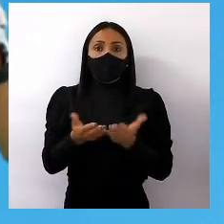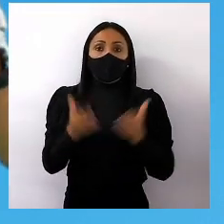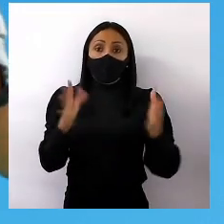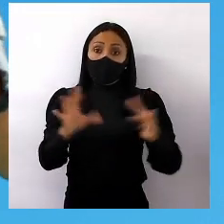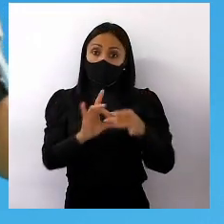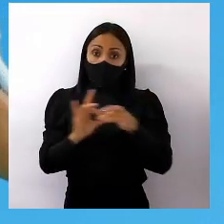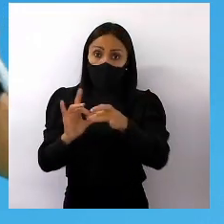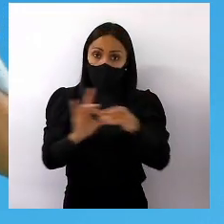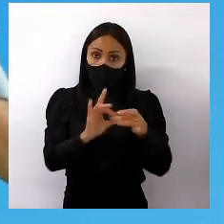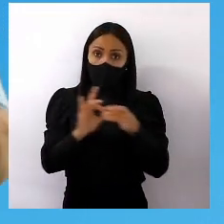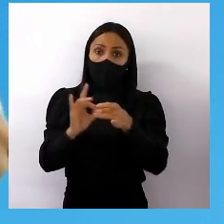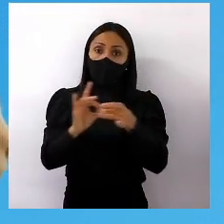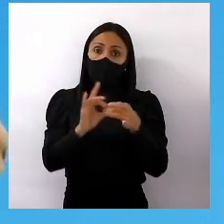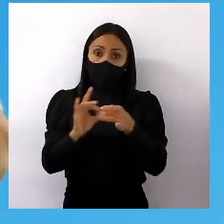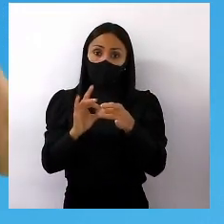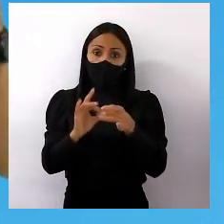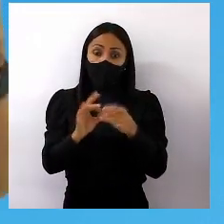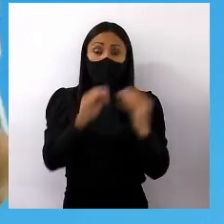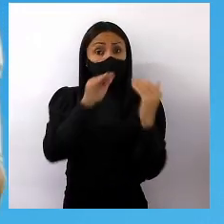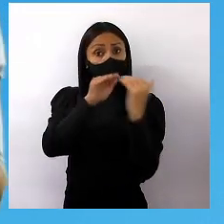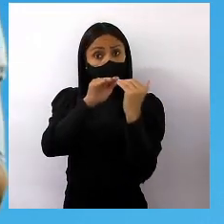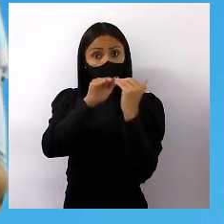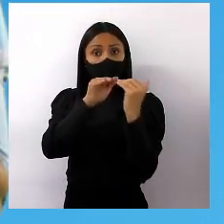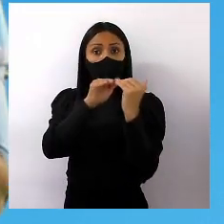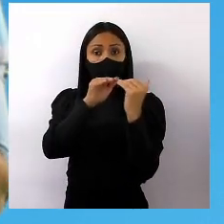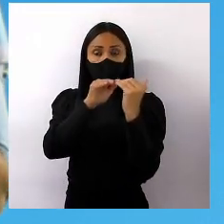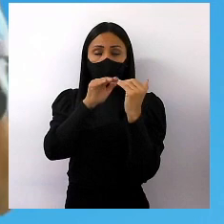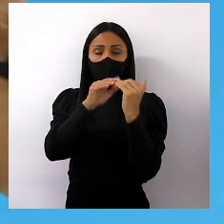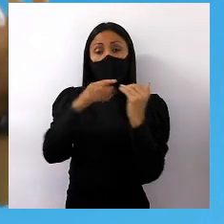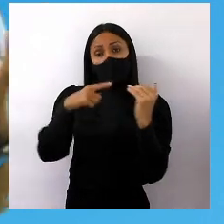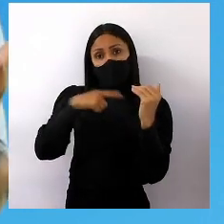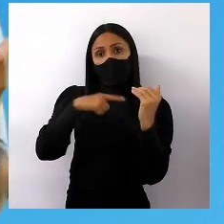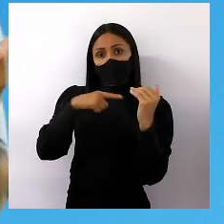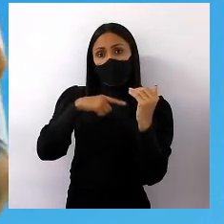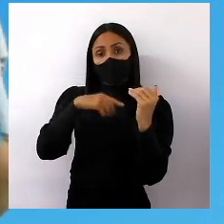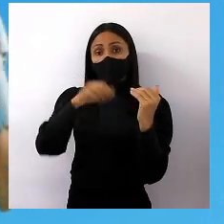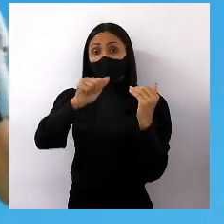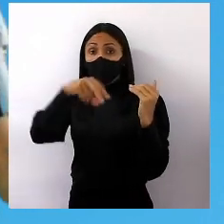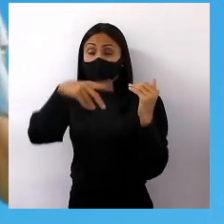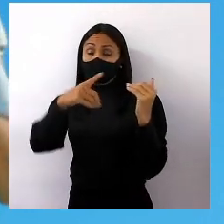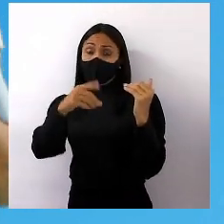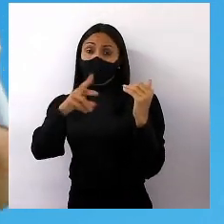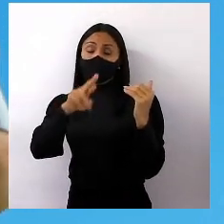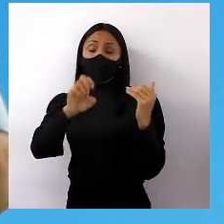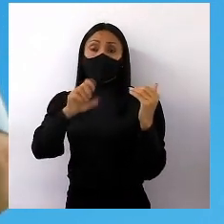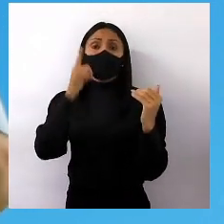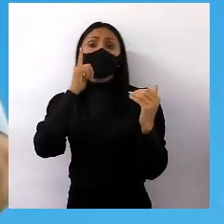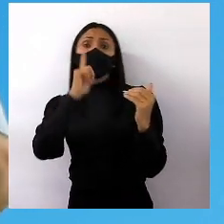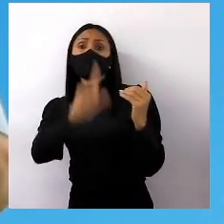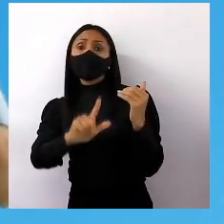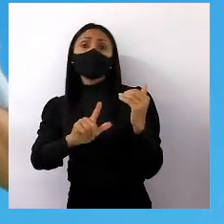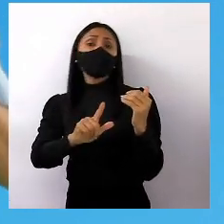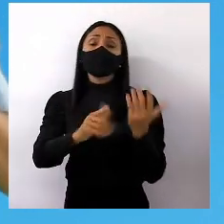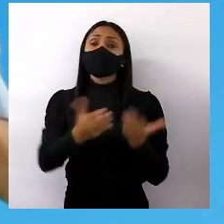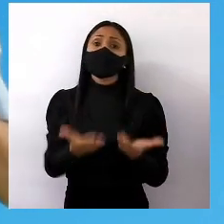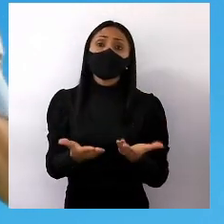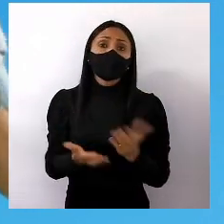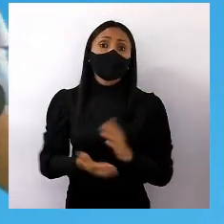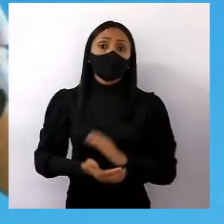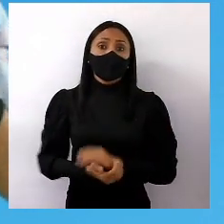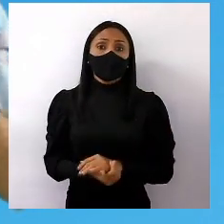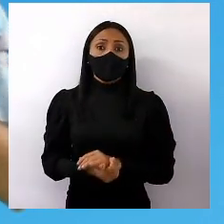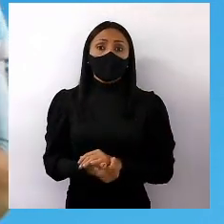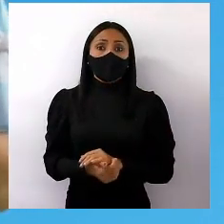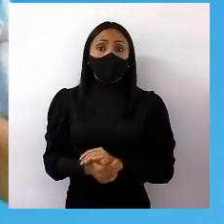união, né, nesse contato que Ariano Suassuna teve com André Madureira, ele consegue não